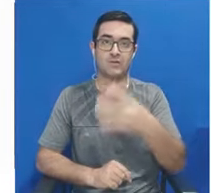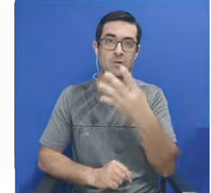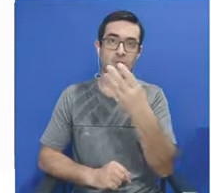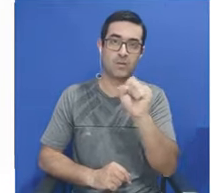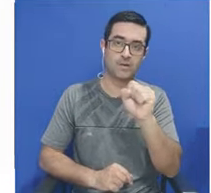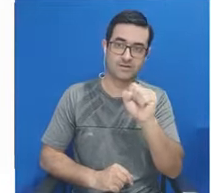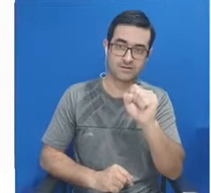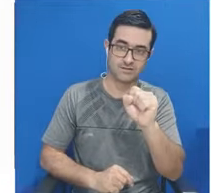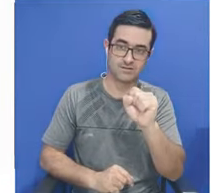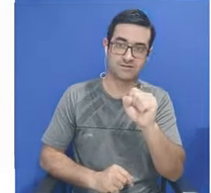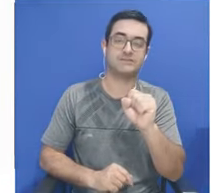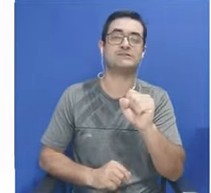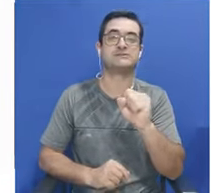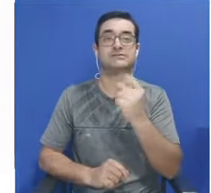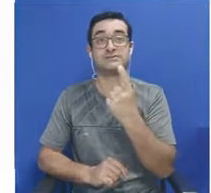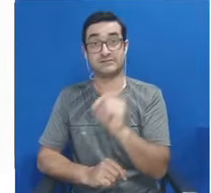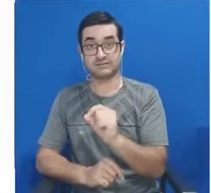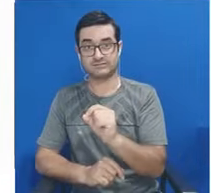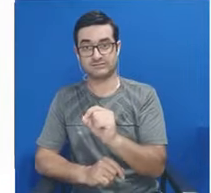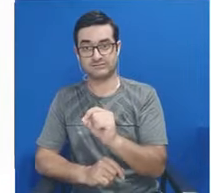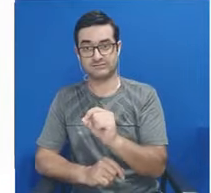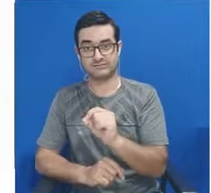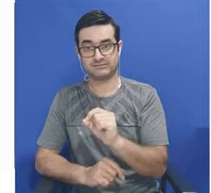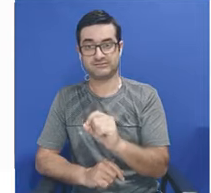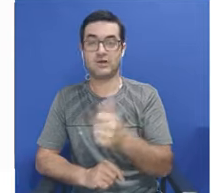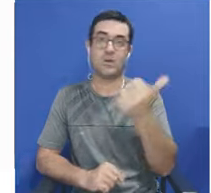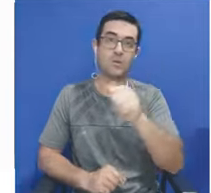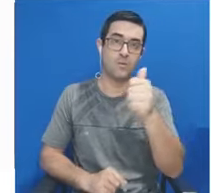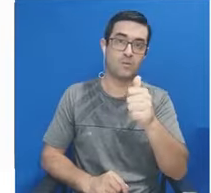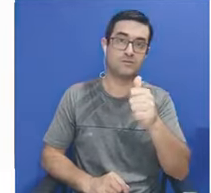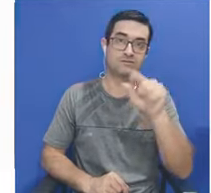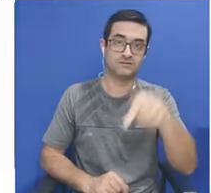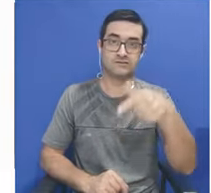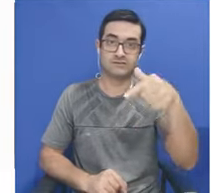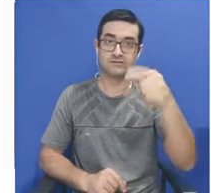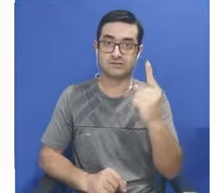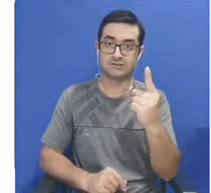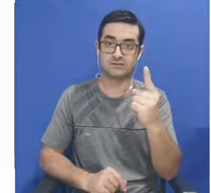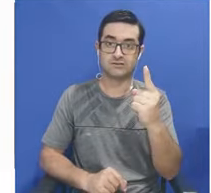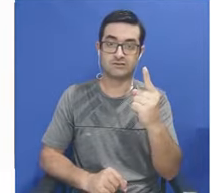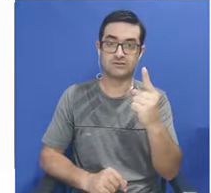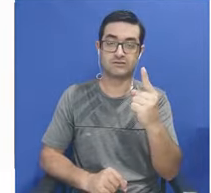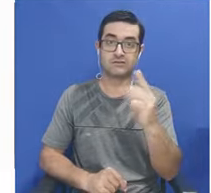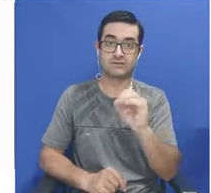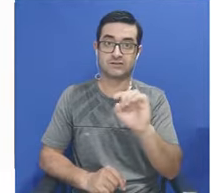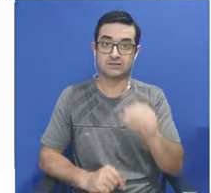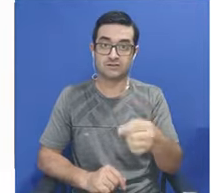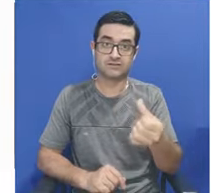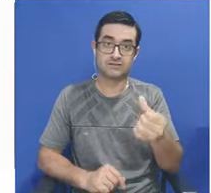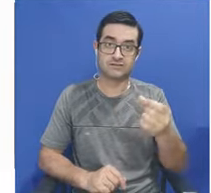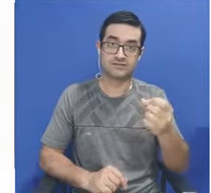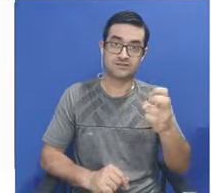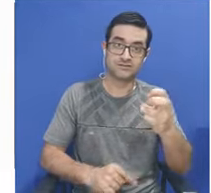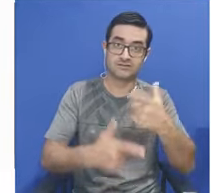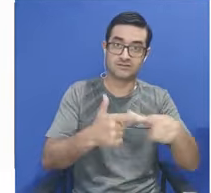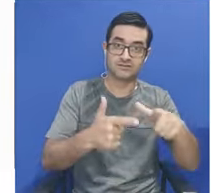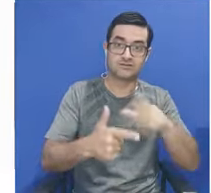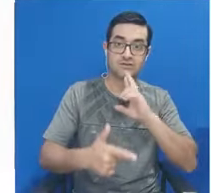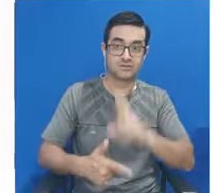11,71 divididos por 0,65, 18. 0,65 por 0,65, 1. Está aqui a